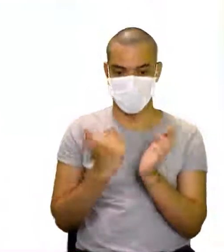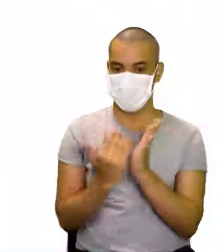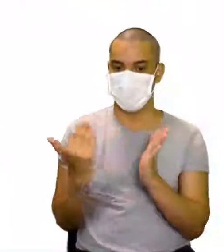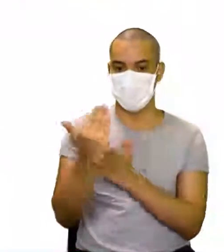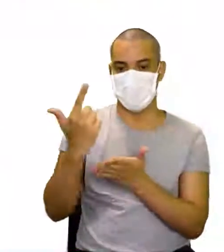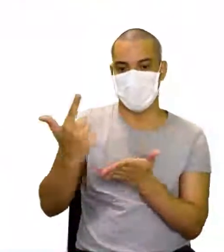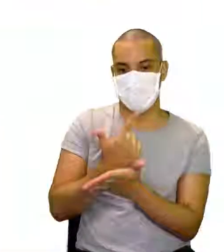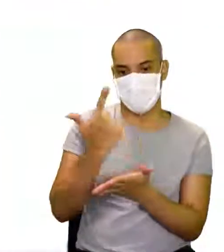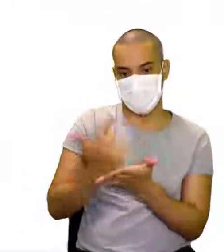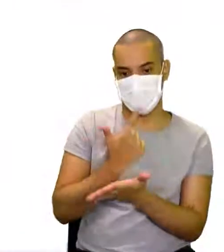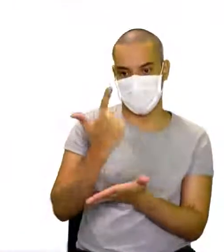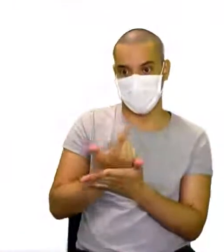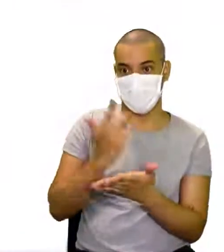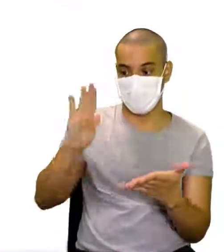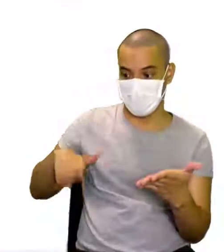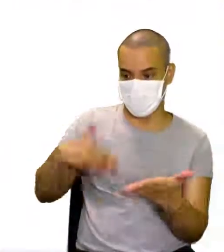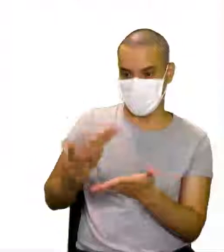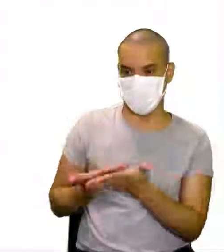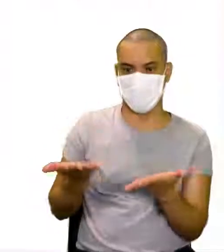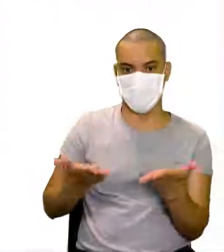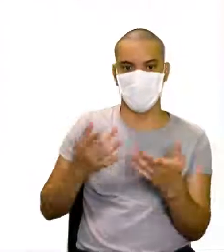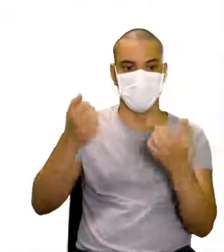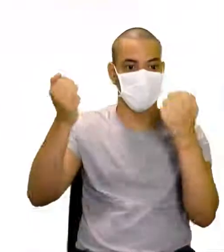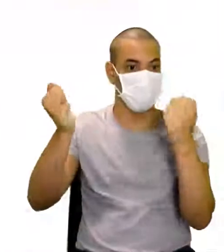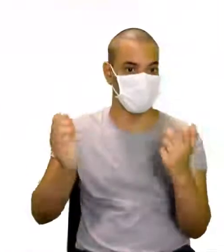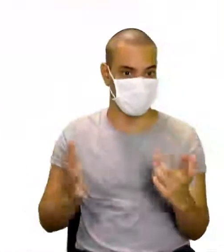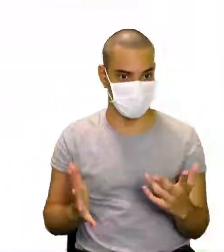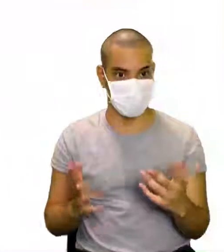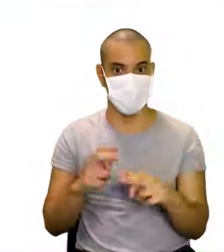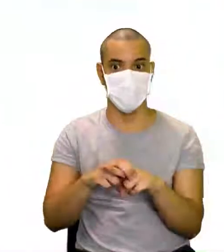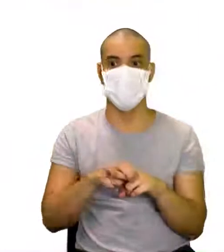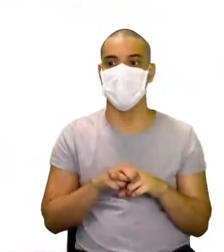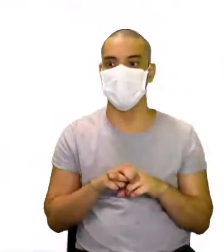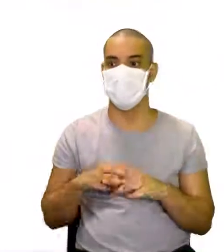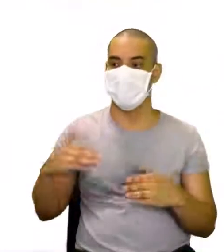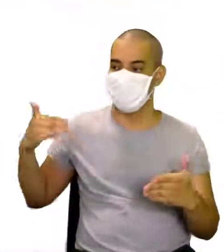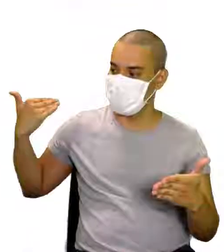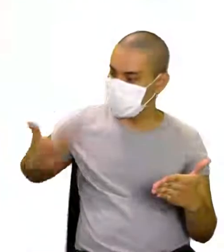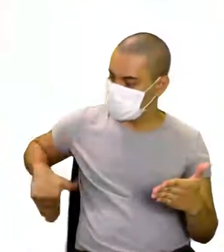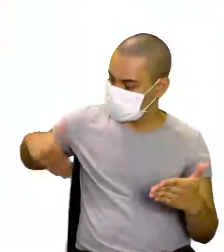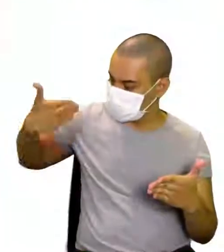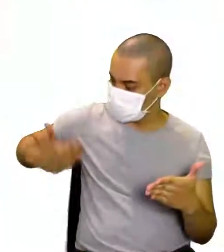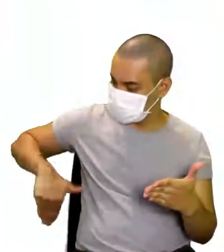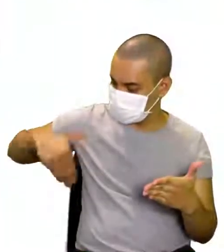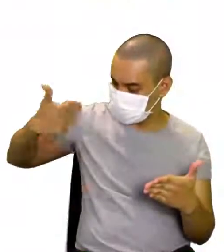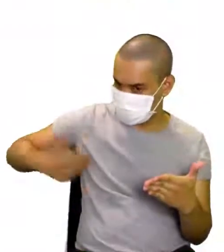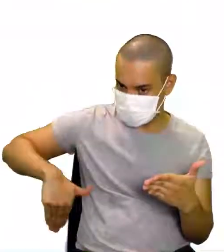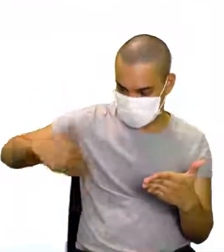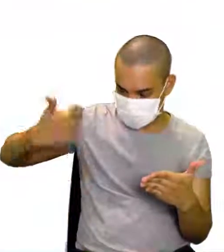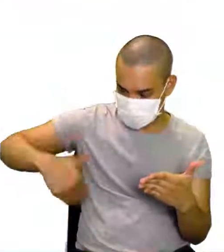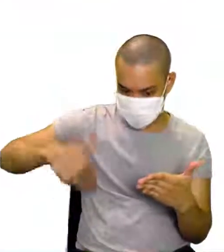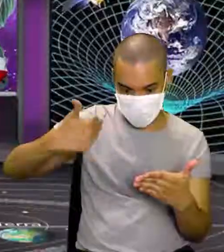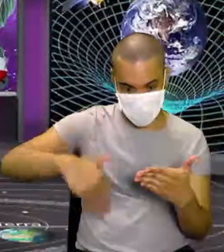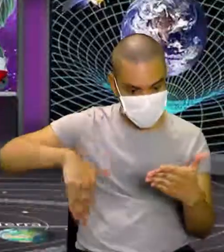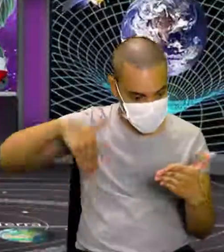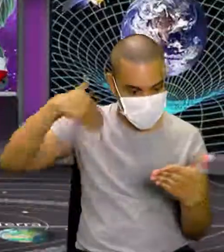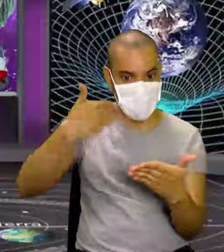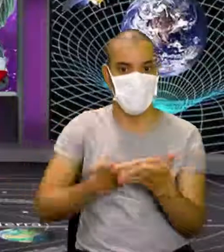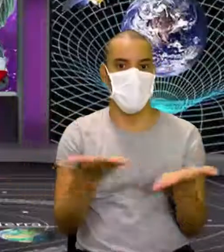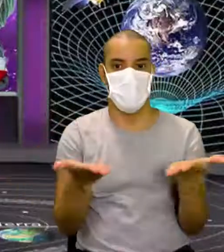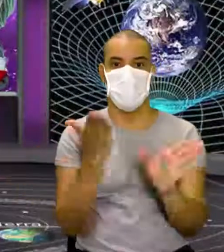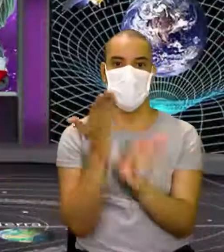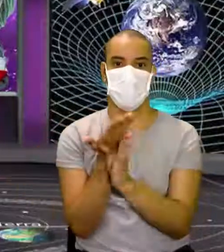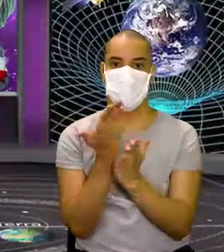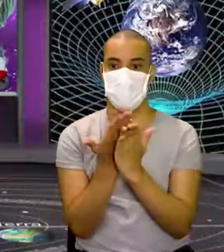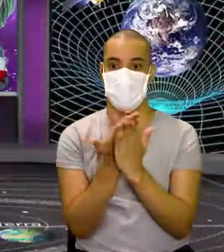em livros atuais. Então, para se chegar, pessoal, no que se tem hoje para a gente estudar os fenômenos e